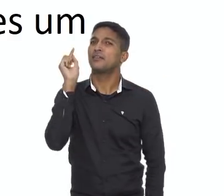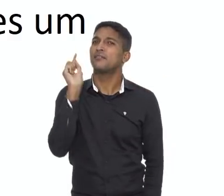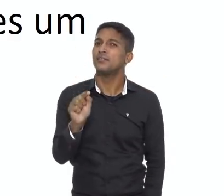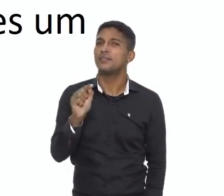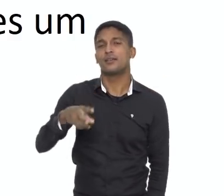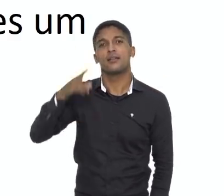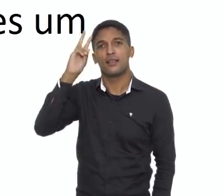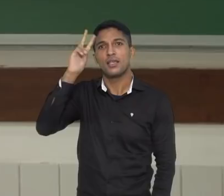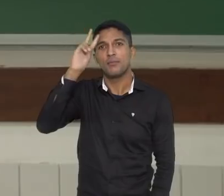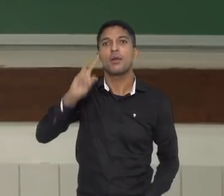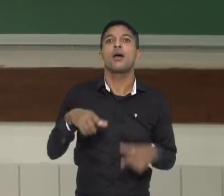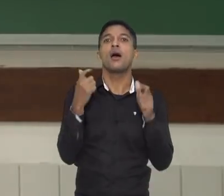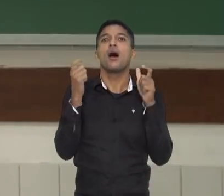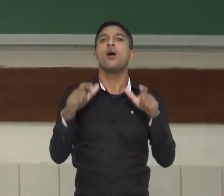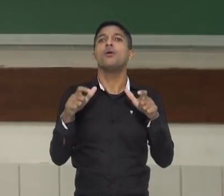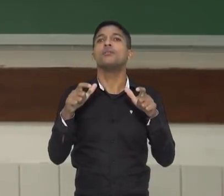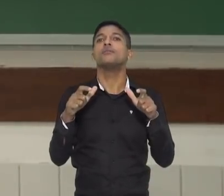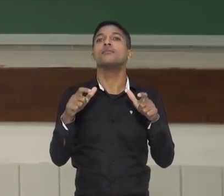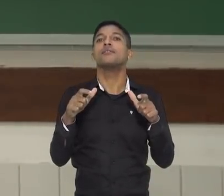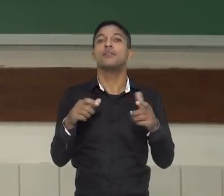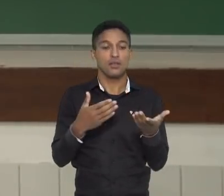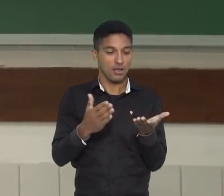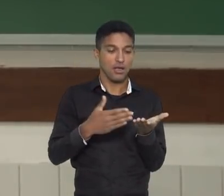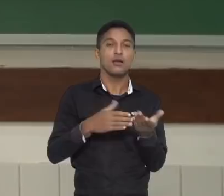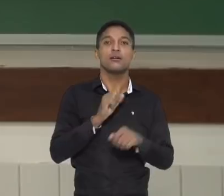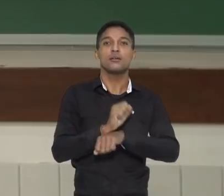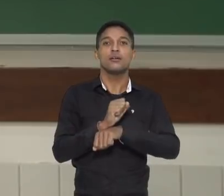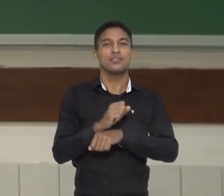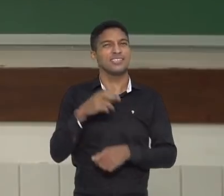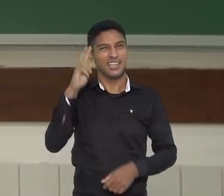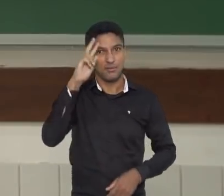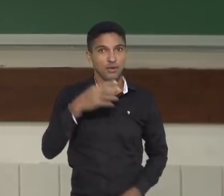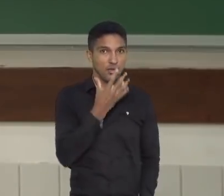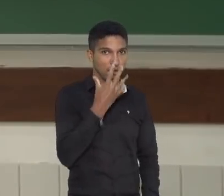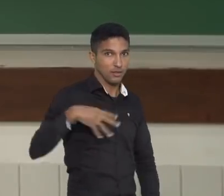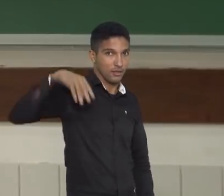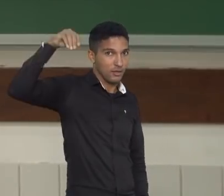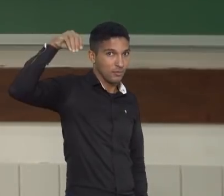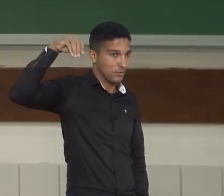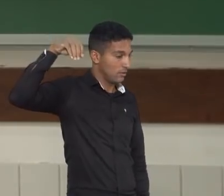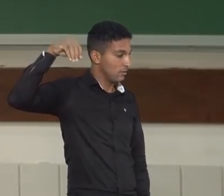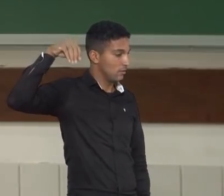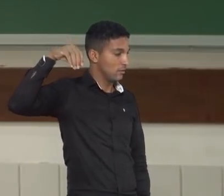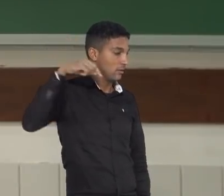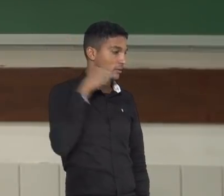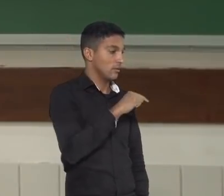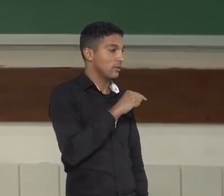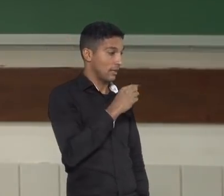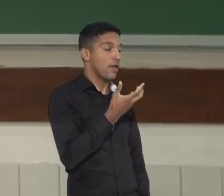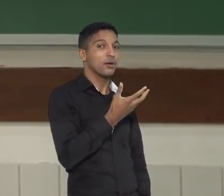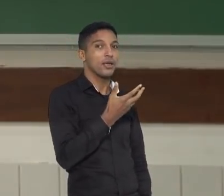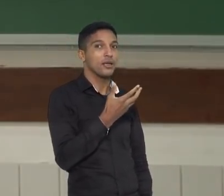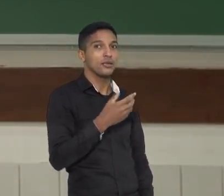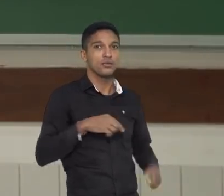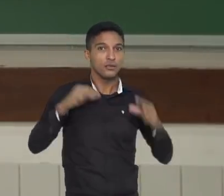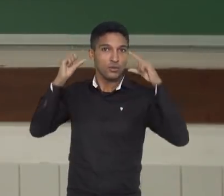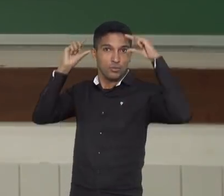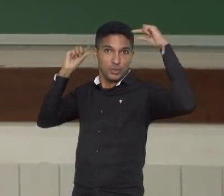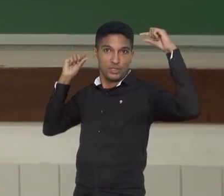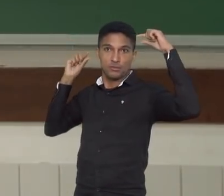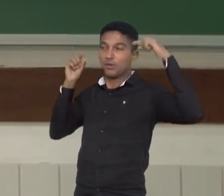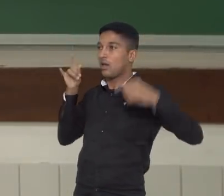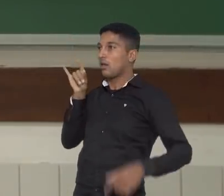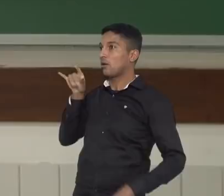paramos? Vocês se lembram que a raposa, ela quer que o pequeno príncipe a cative. E ele fala que não